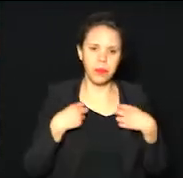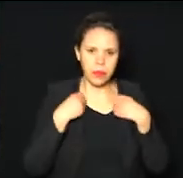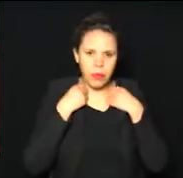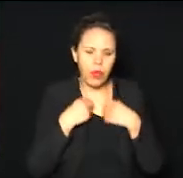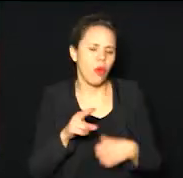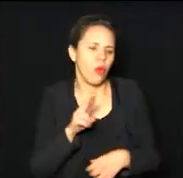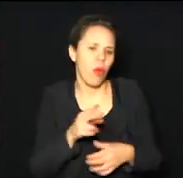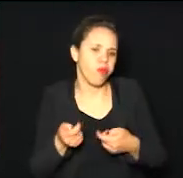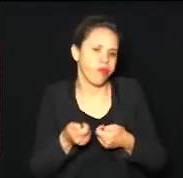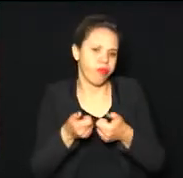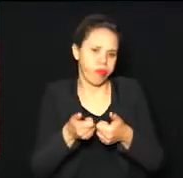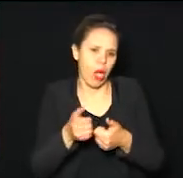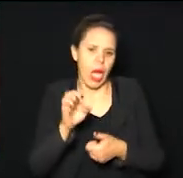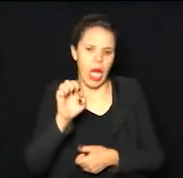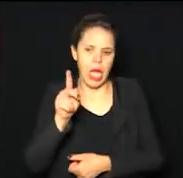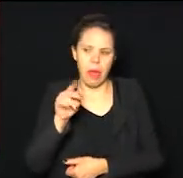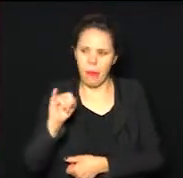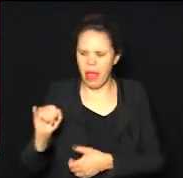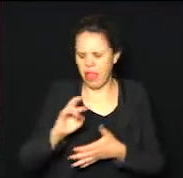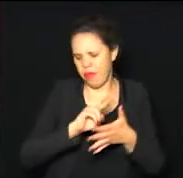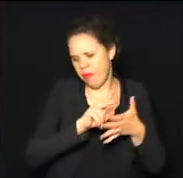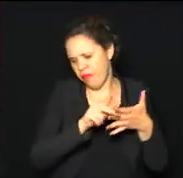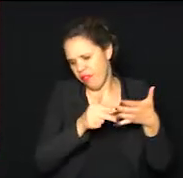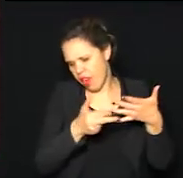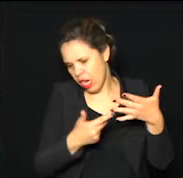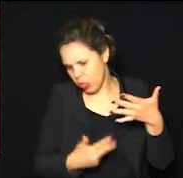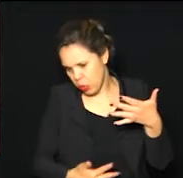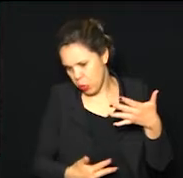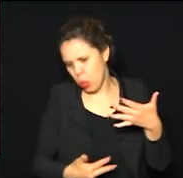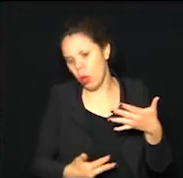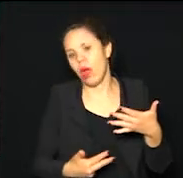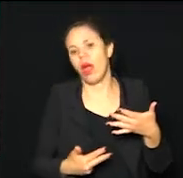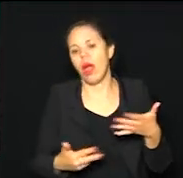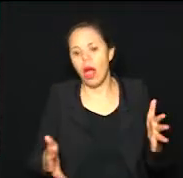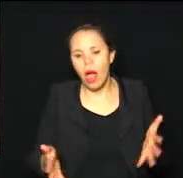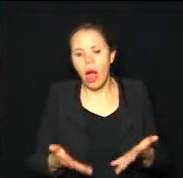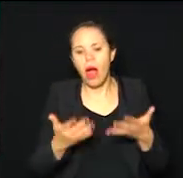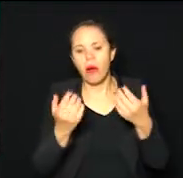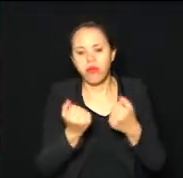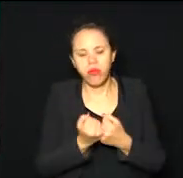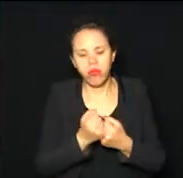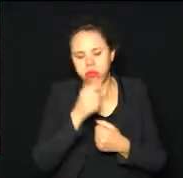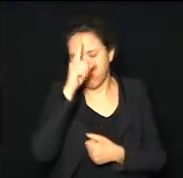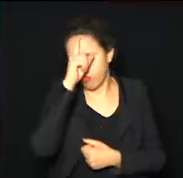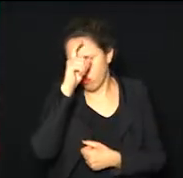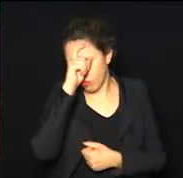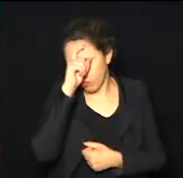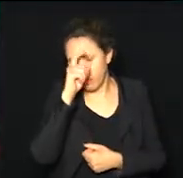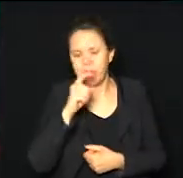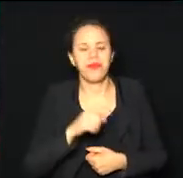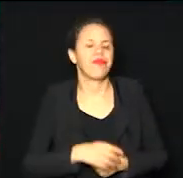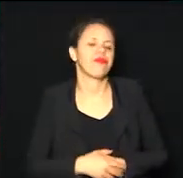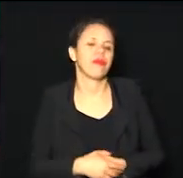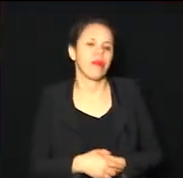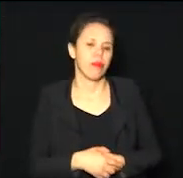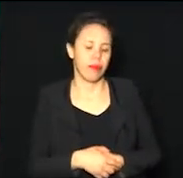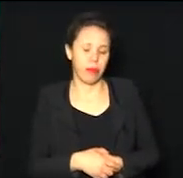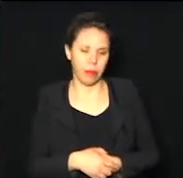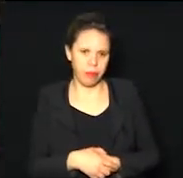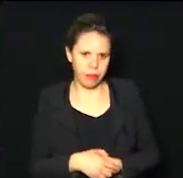EPIs, enfim, uma série de coisas que pudessem estar colaborando com o hospital no sentido